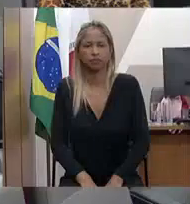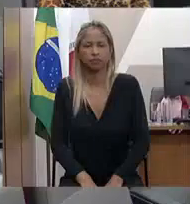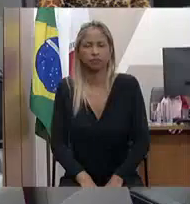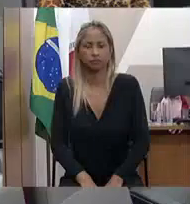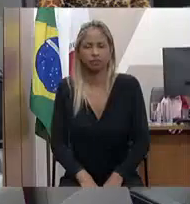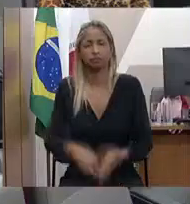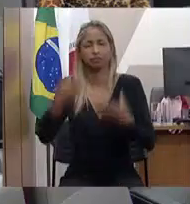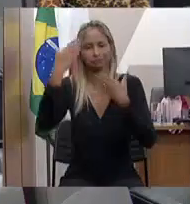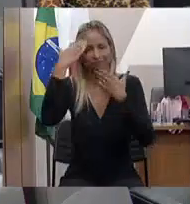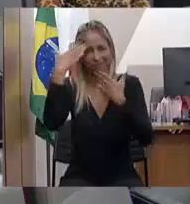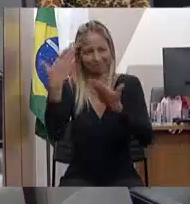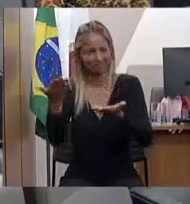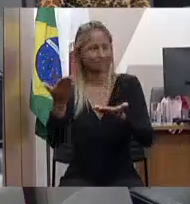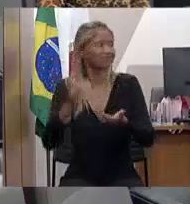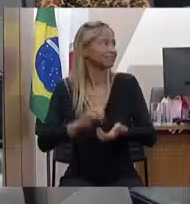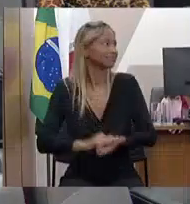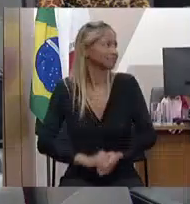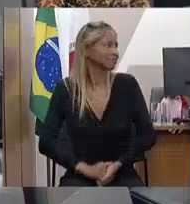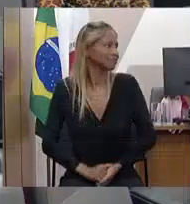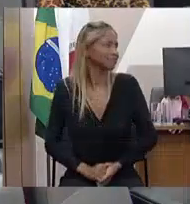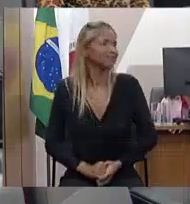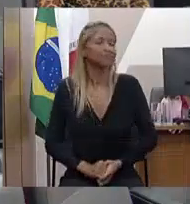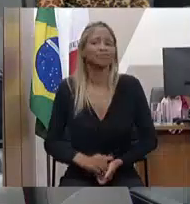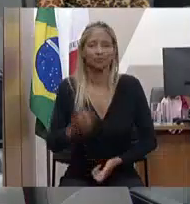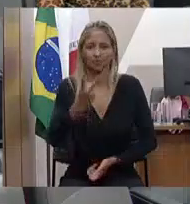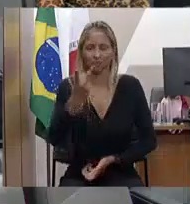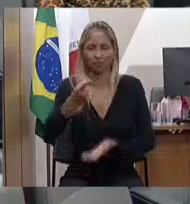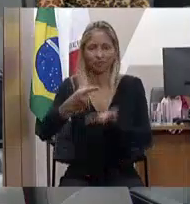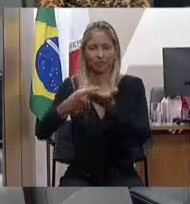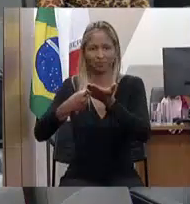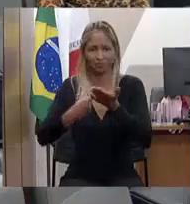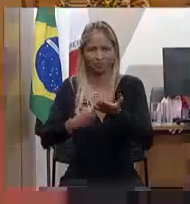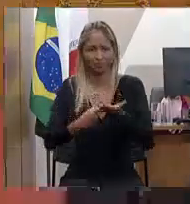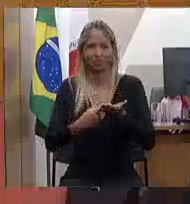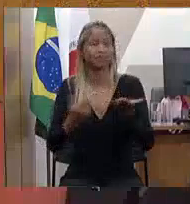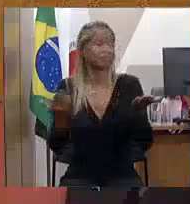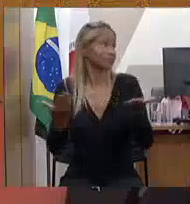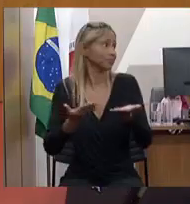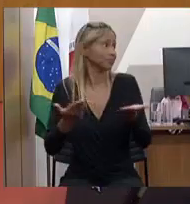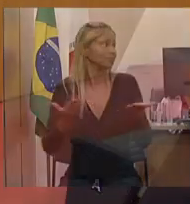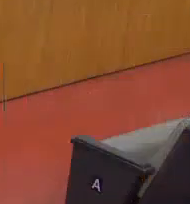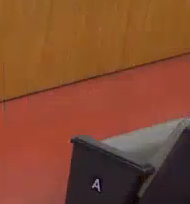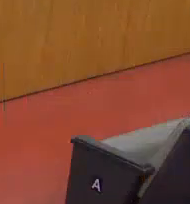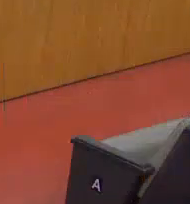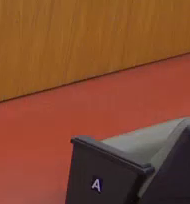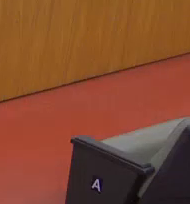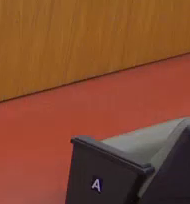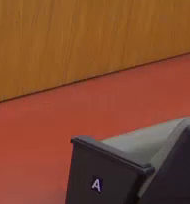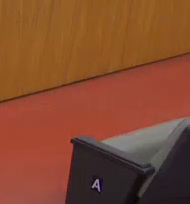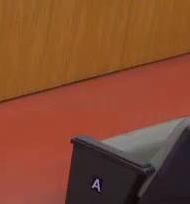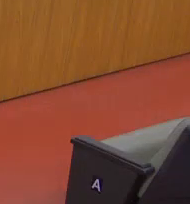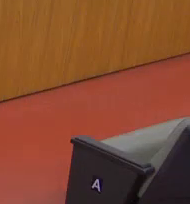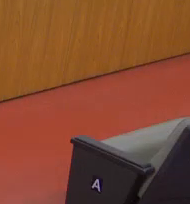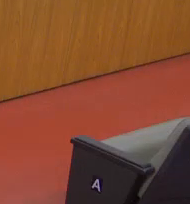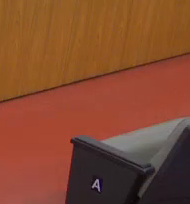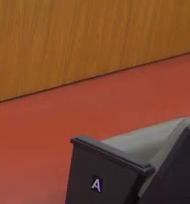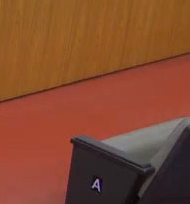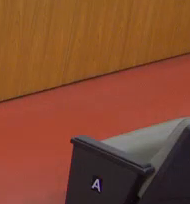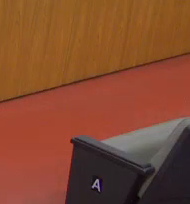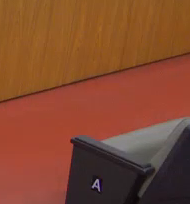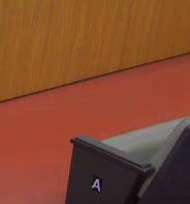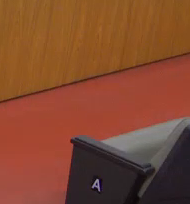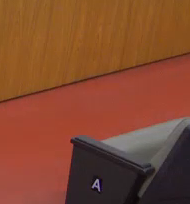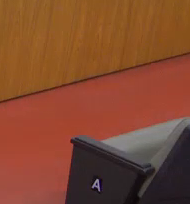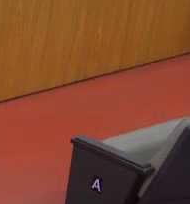agradecendo aqui ó dos nossos dois convidados e nós como estamos aqui em grande maioria com militantes e